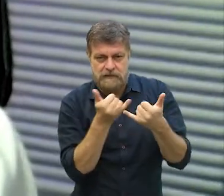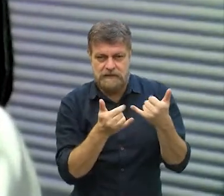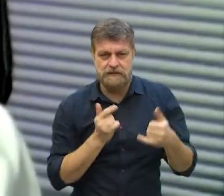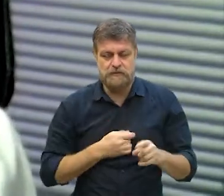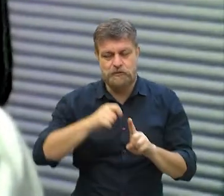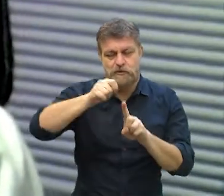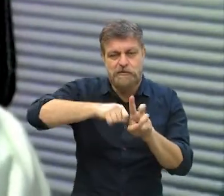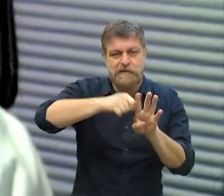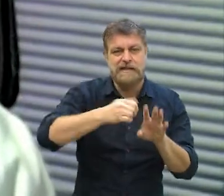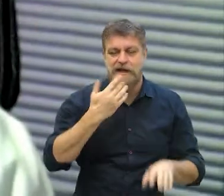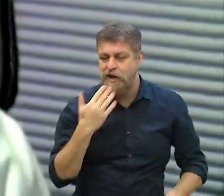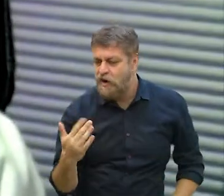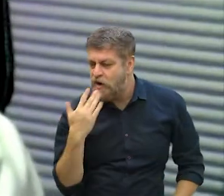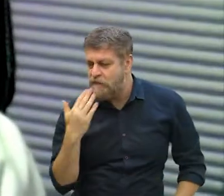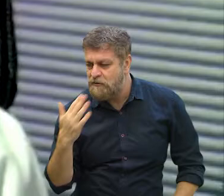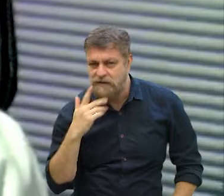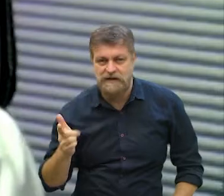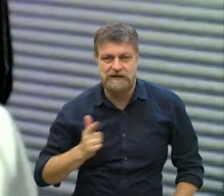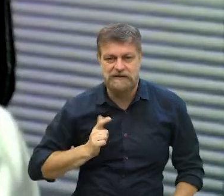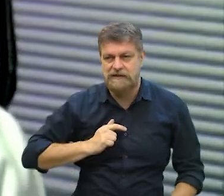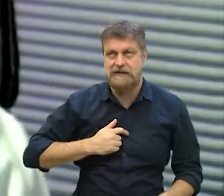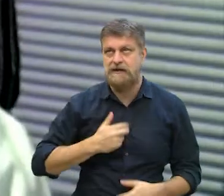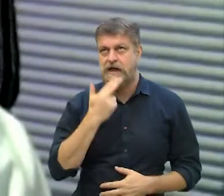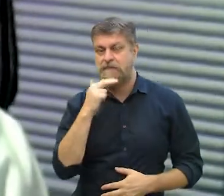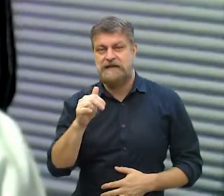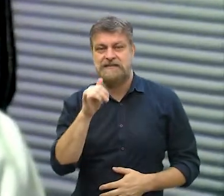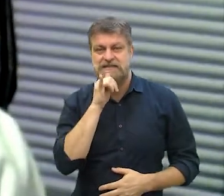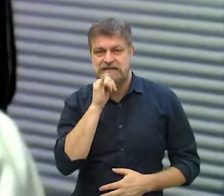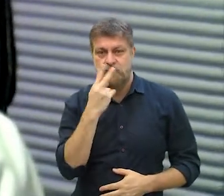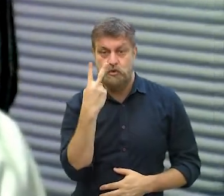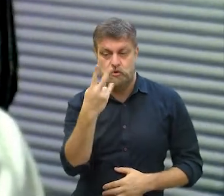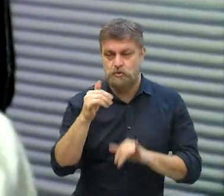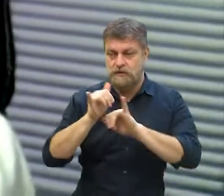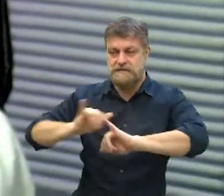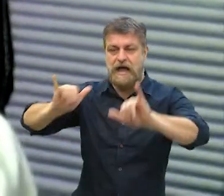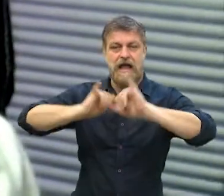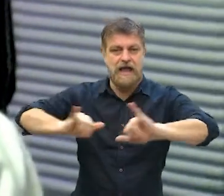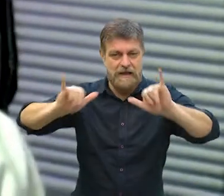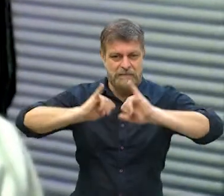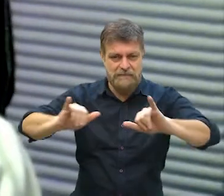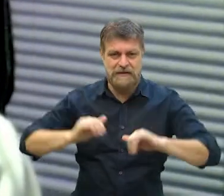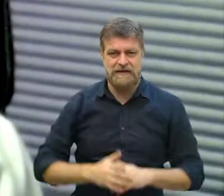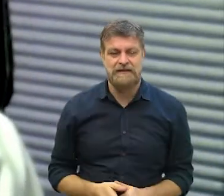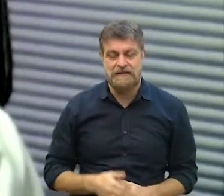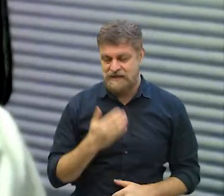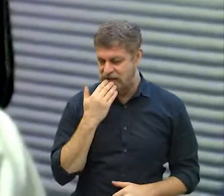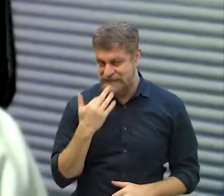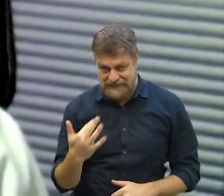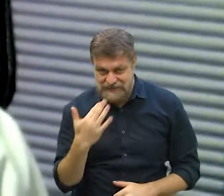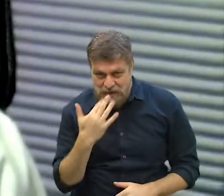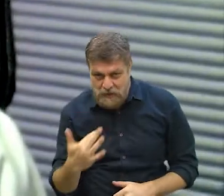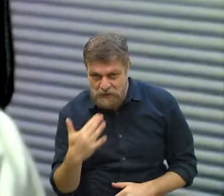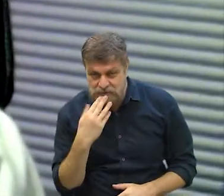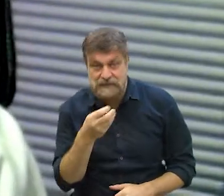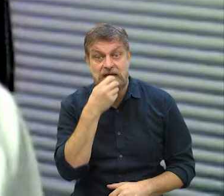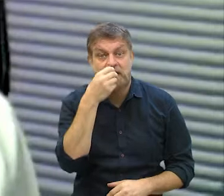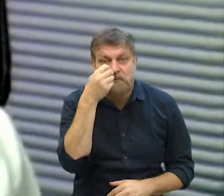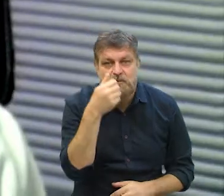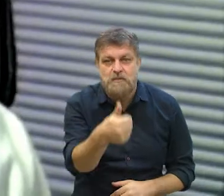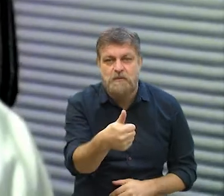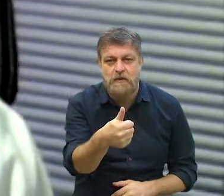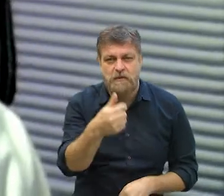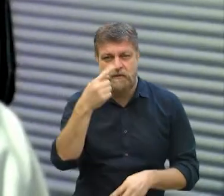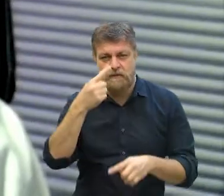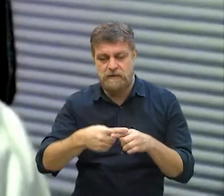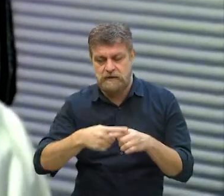falando que todo mês agora tem uma cor, e na verdade eles têm mais de uma cor, já tem meses que tem mais de uma campanha acontecendo. Então, isso é muito bom,